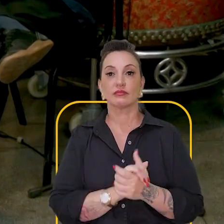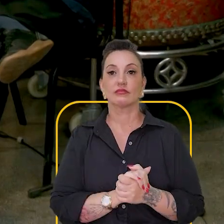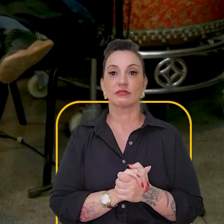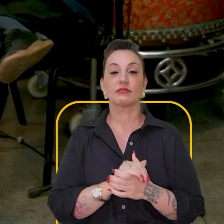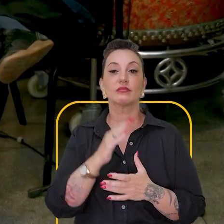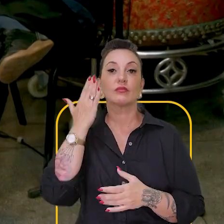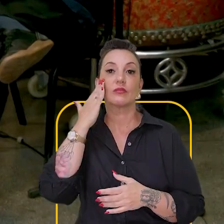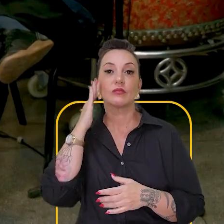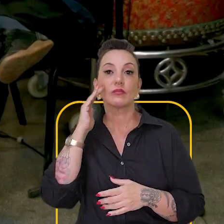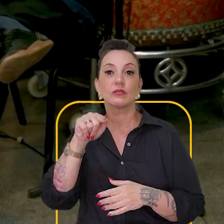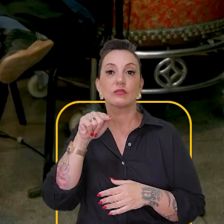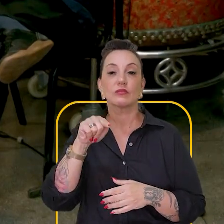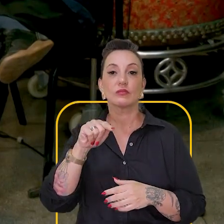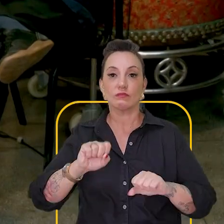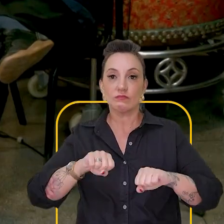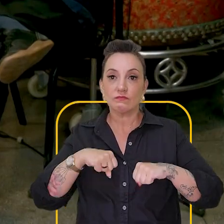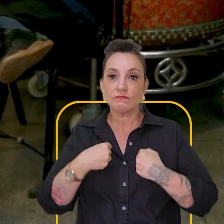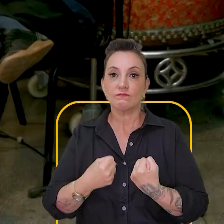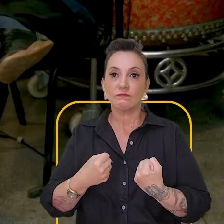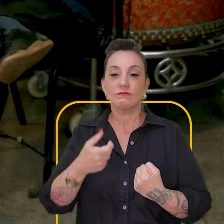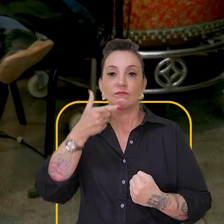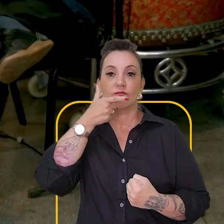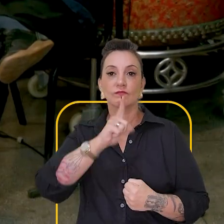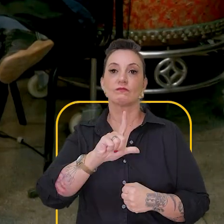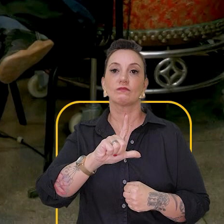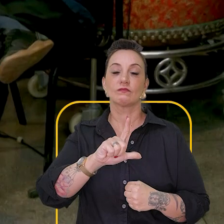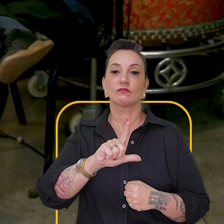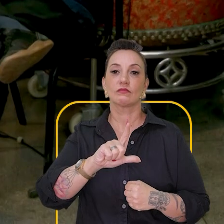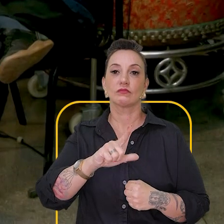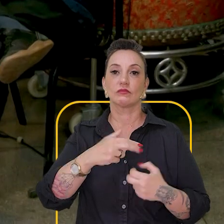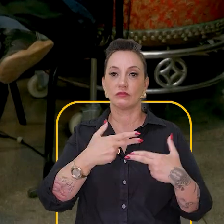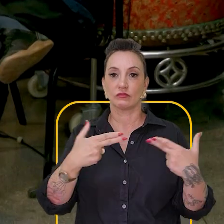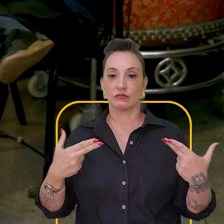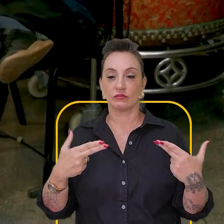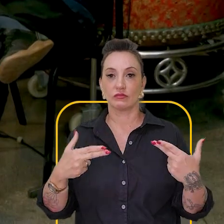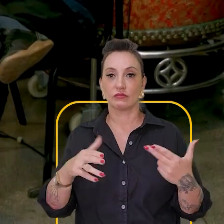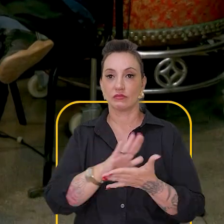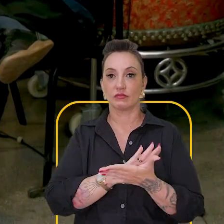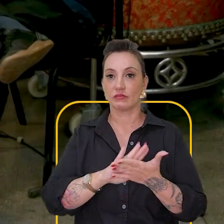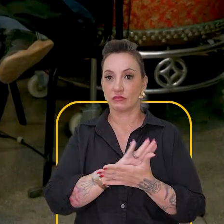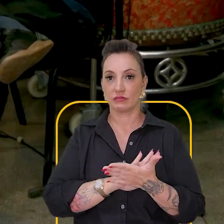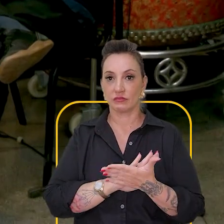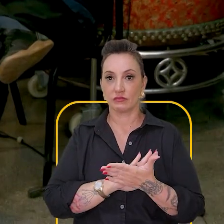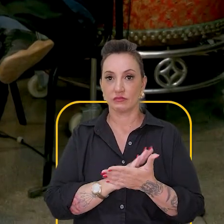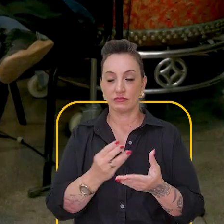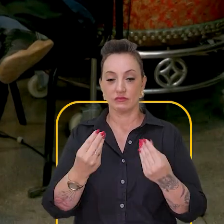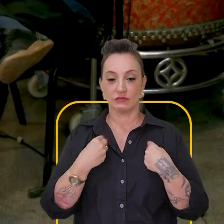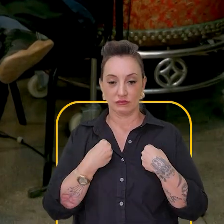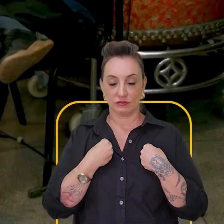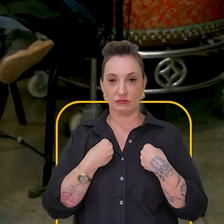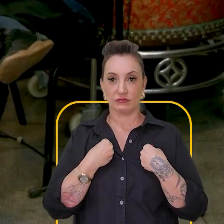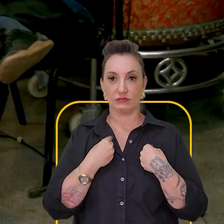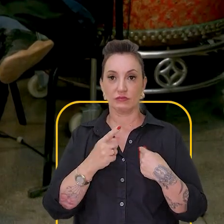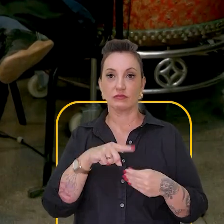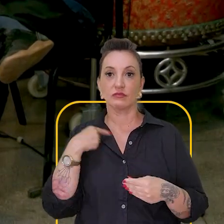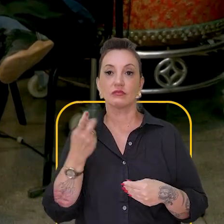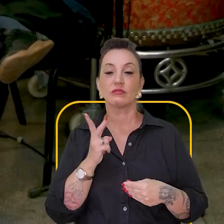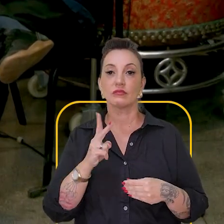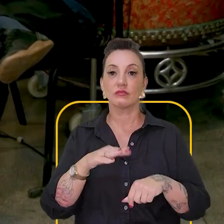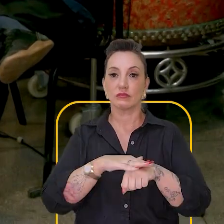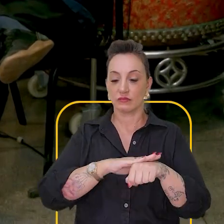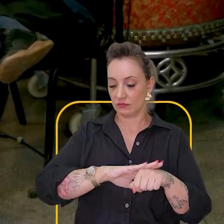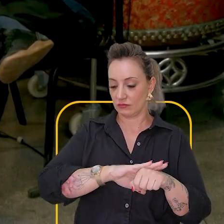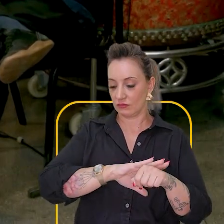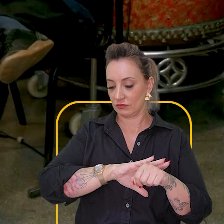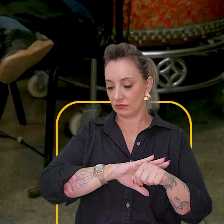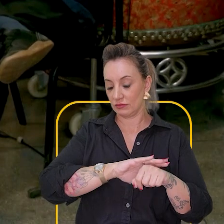e entender que ela precisa se esforçar para conseguir as coisas que nada vem de graça e a gente sempre tá